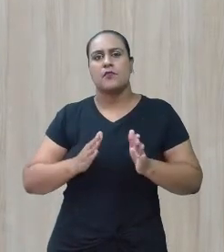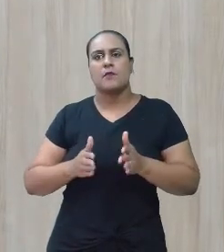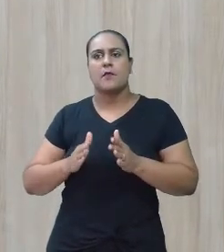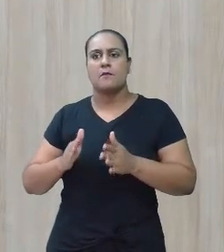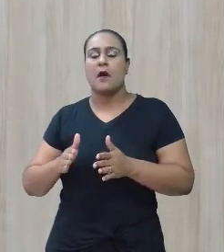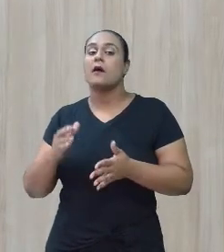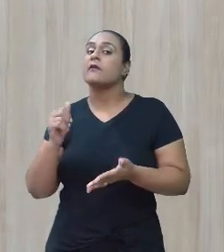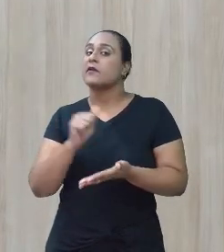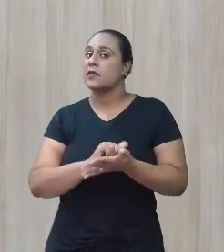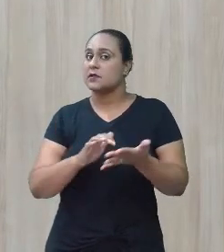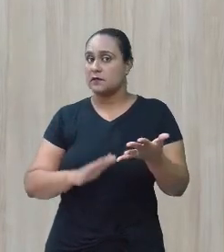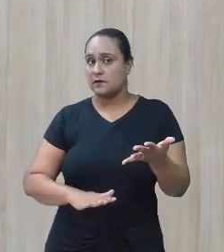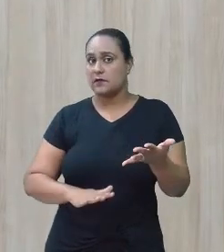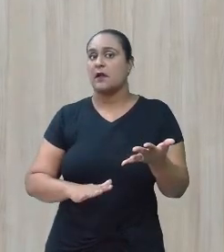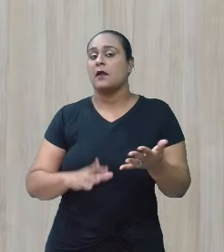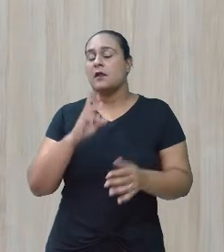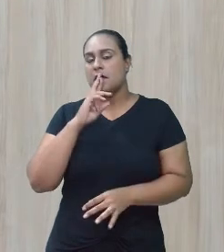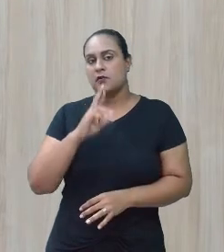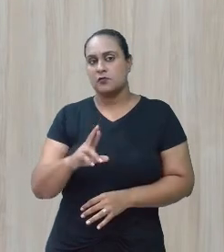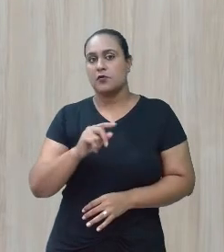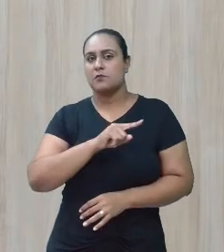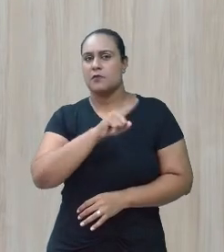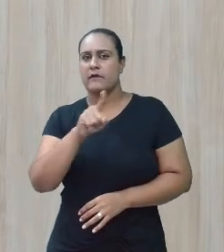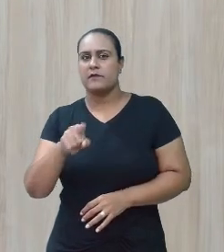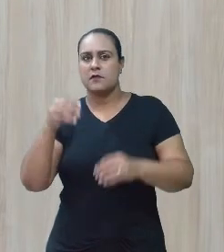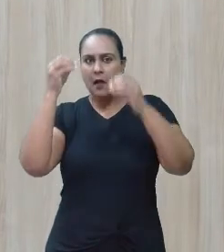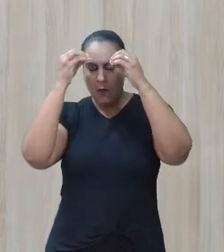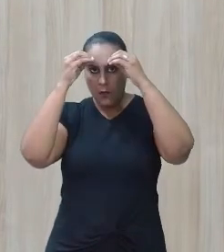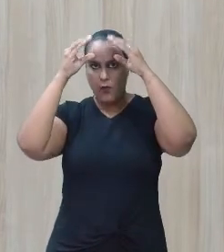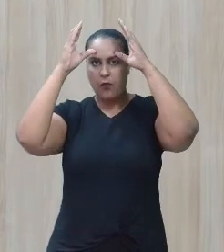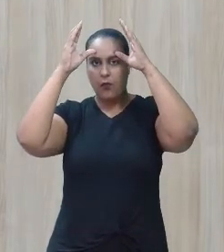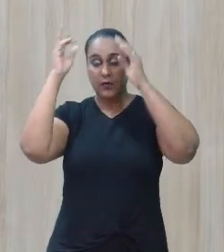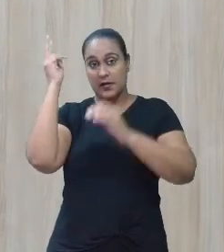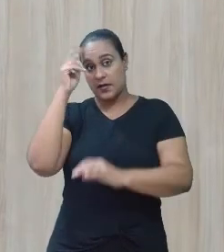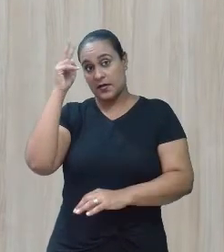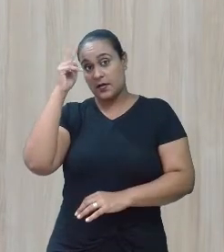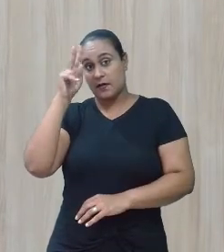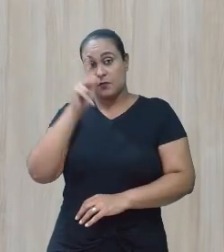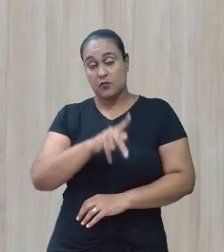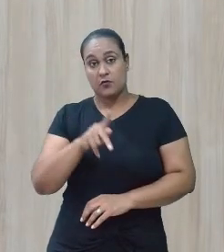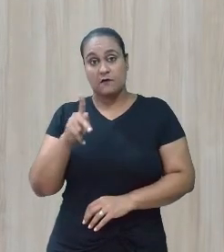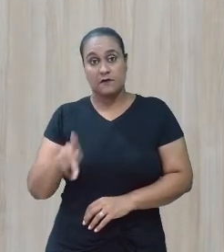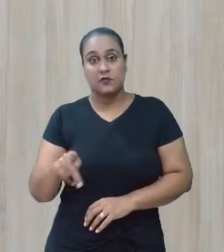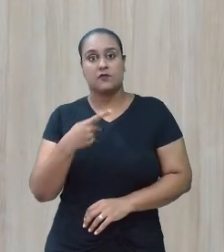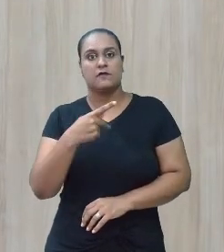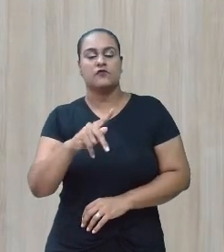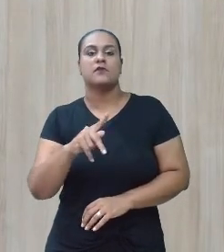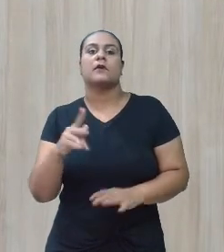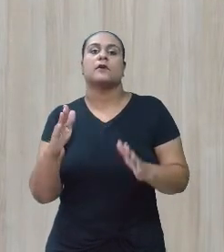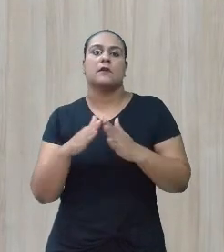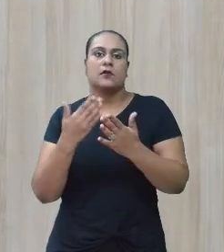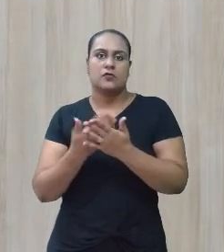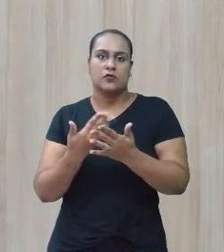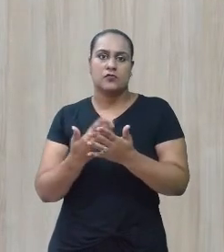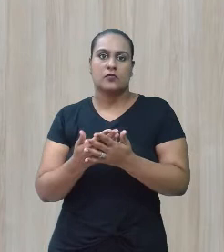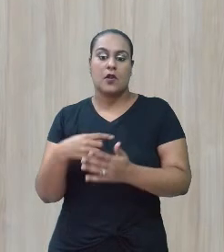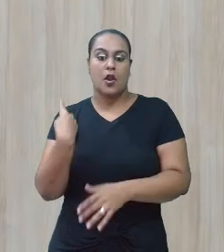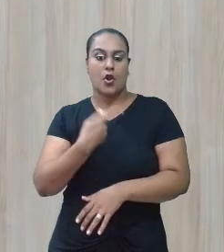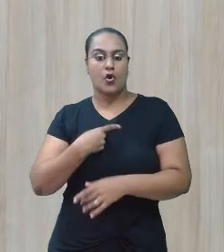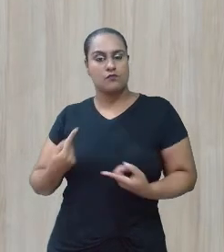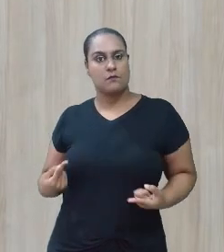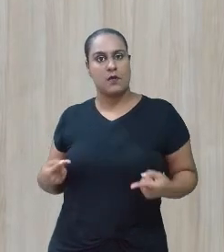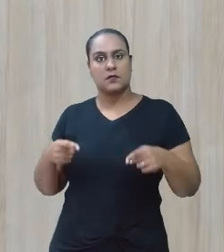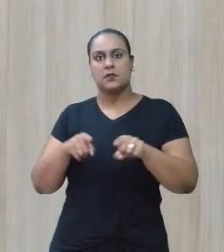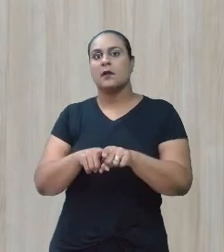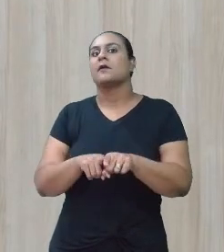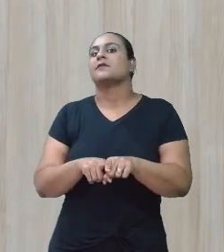atividades da trilha, para que vocês também adquiram mais conhecimento. Lembrem-se do professor de vocês da escola, que é o nosso grande parceiro.